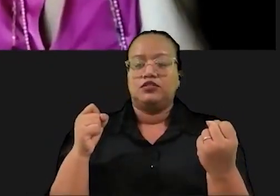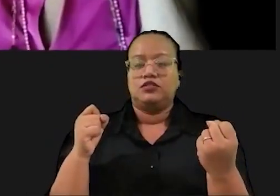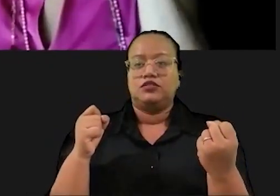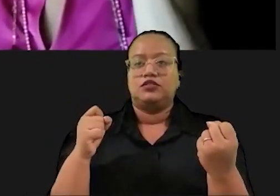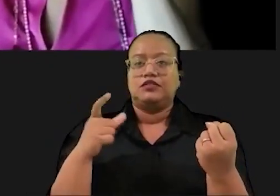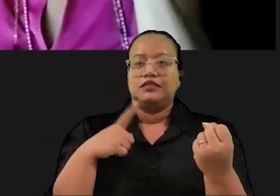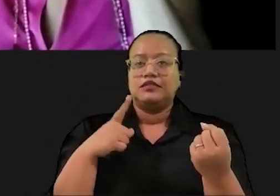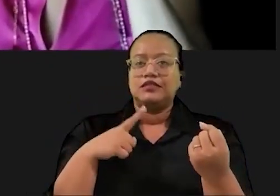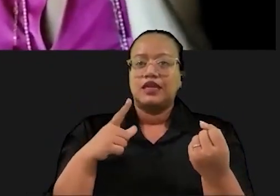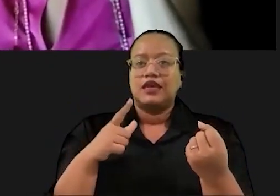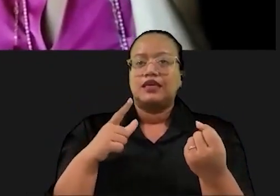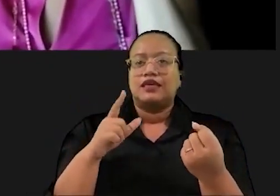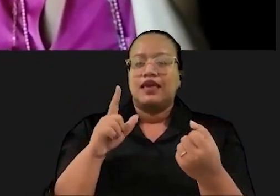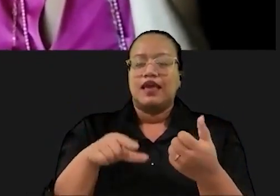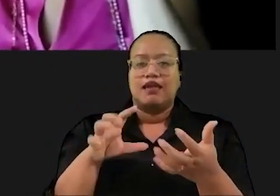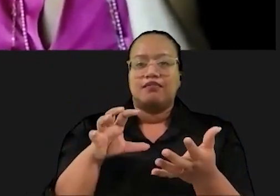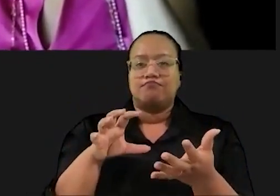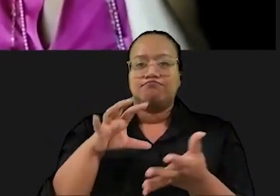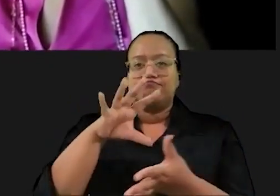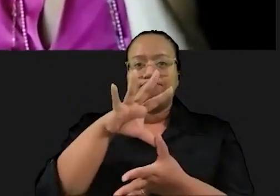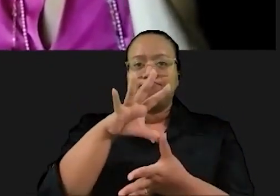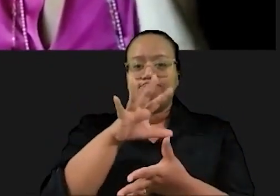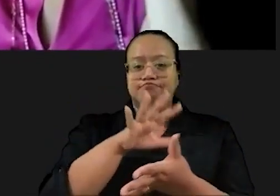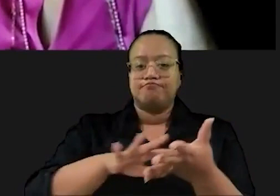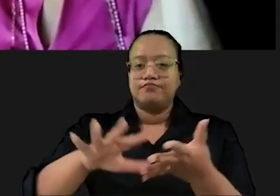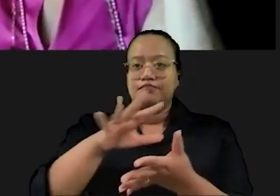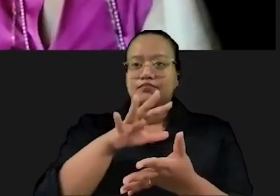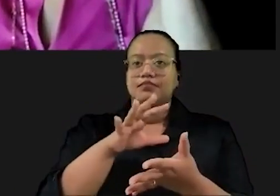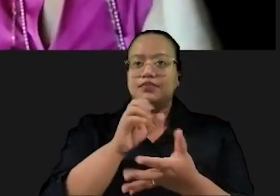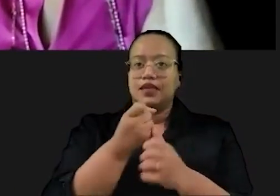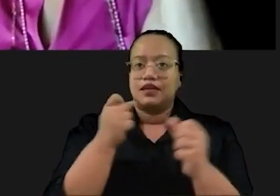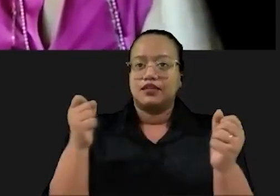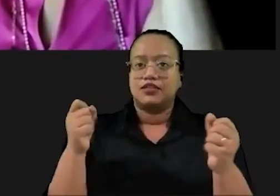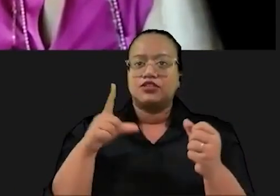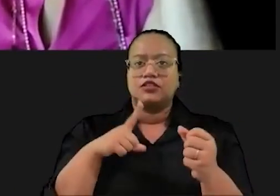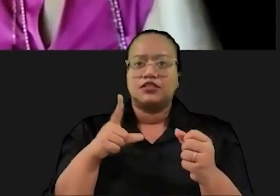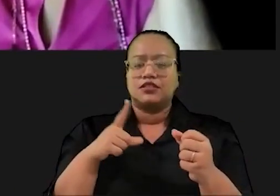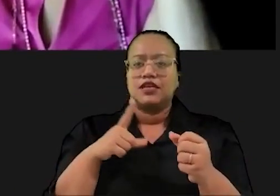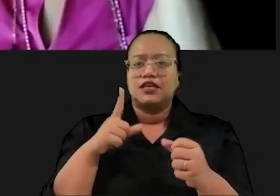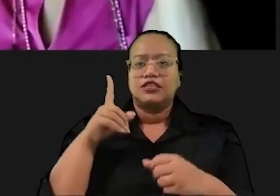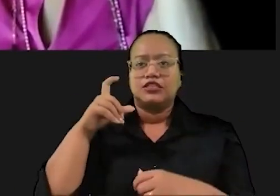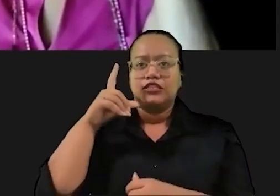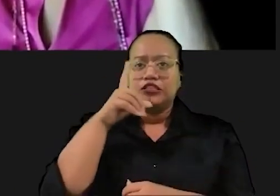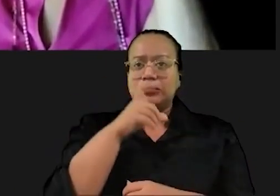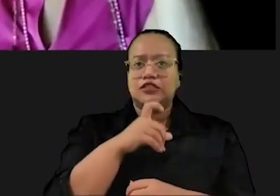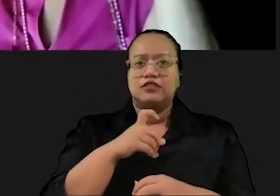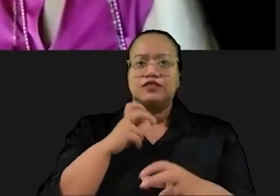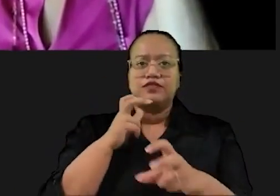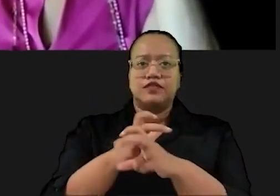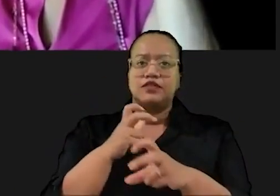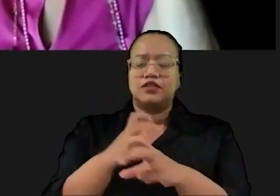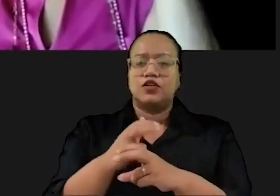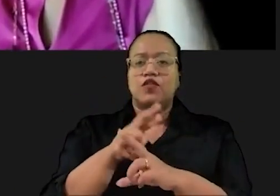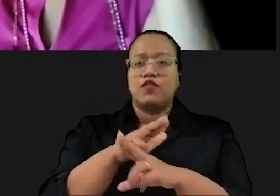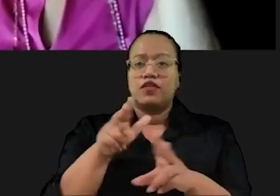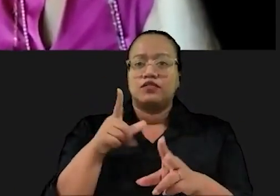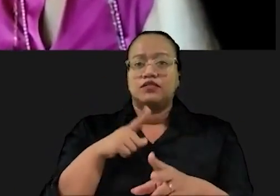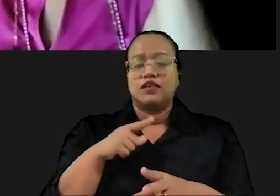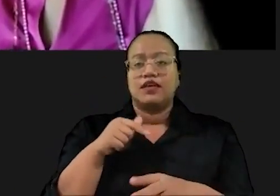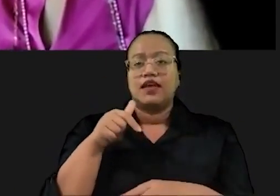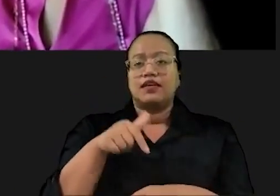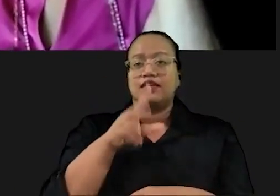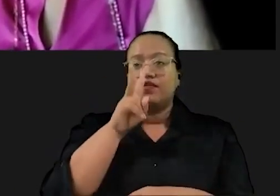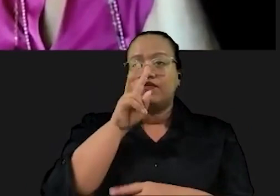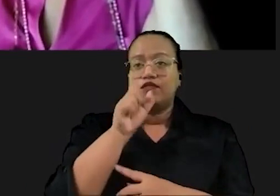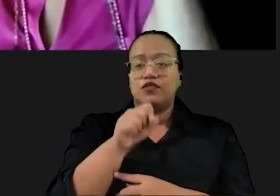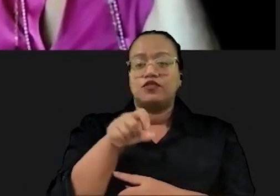continental, nós temos diversos desafios. Um desafio muito forte que vocês não têm é o desafio de acesso